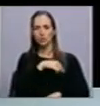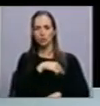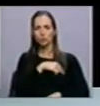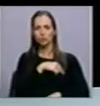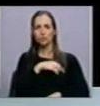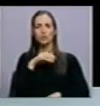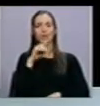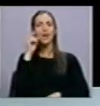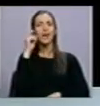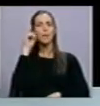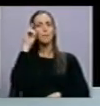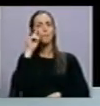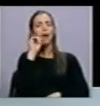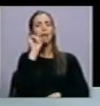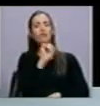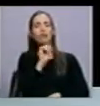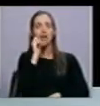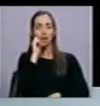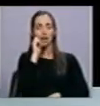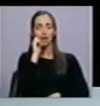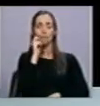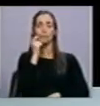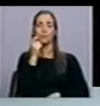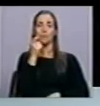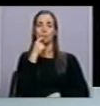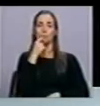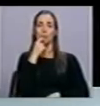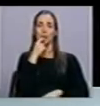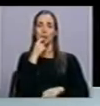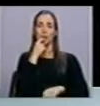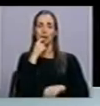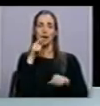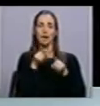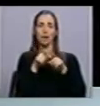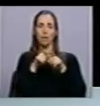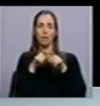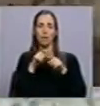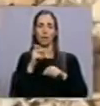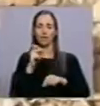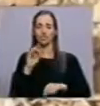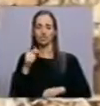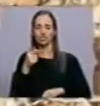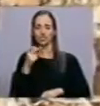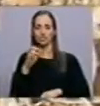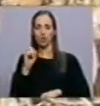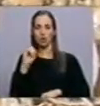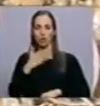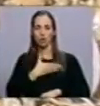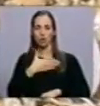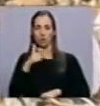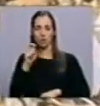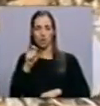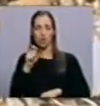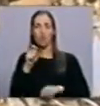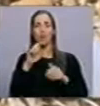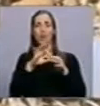dele. Os meteoritos são os pedaços, só os filhos, digamos assim, de asteroides, nomeadamente provenientes da cintura de